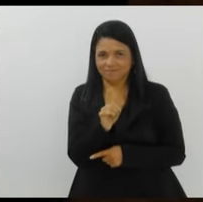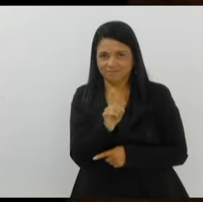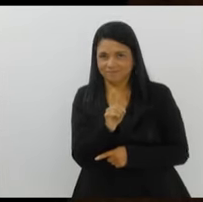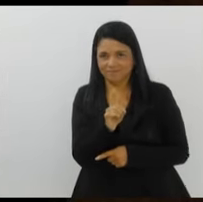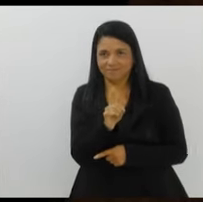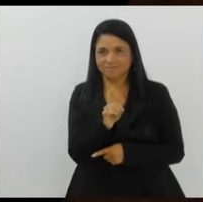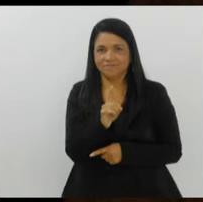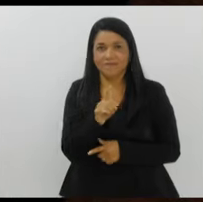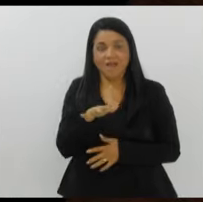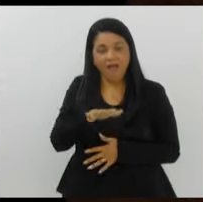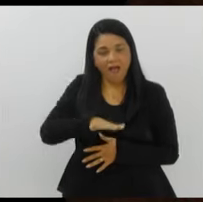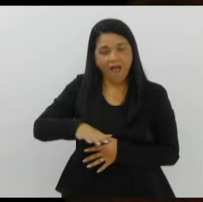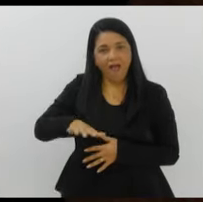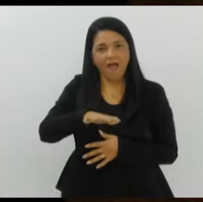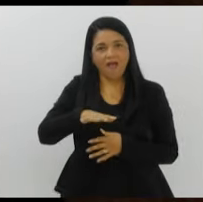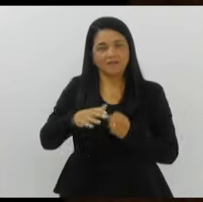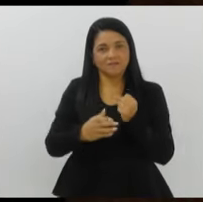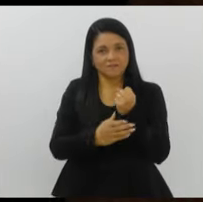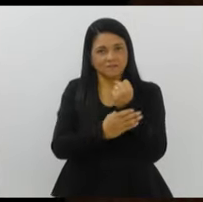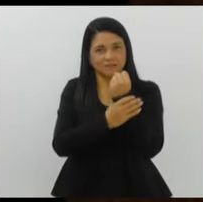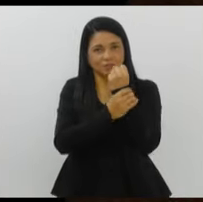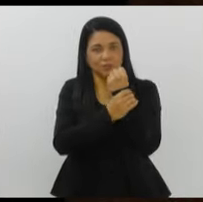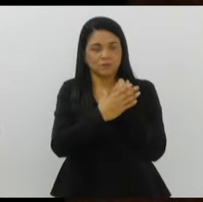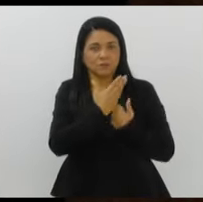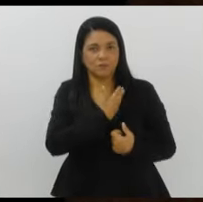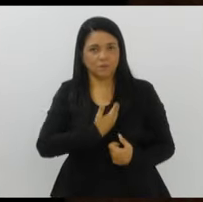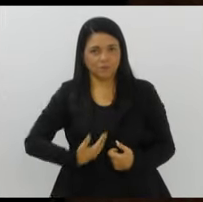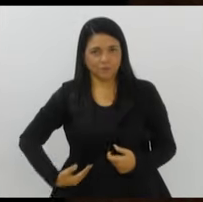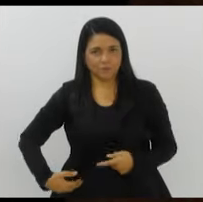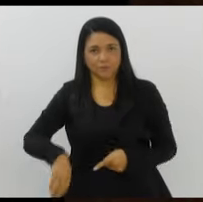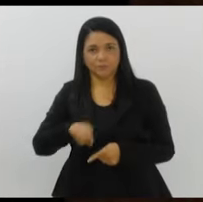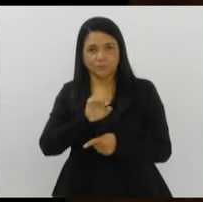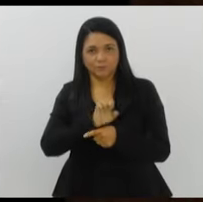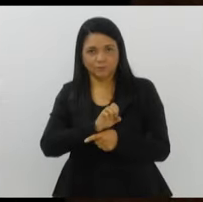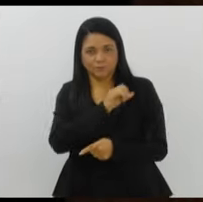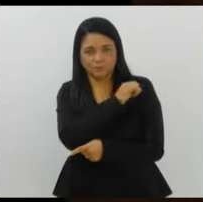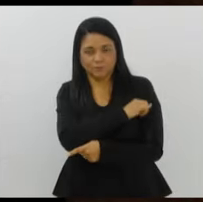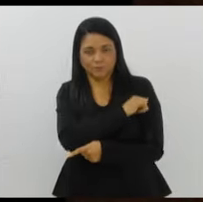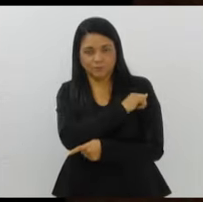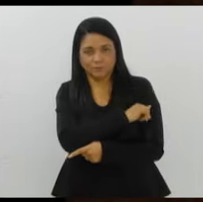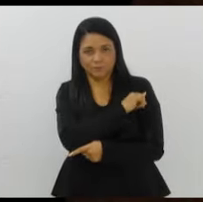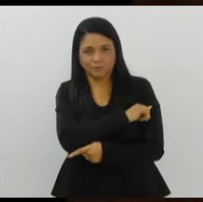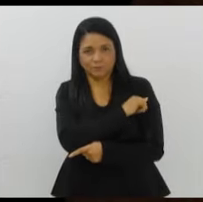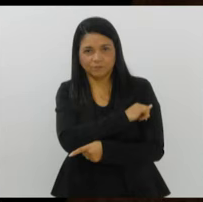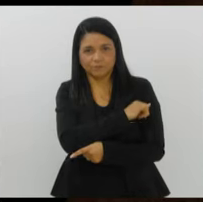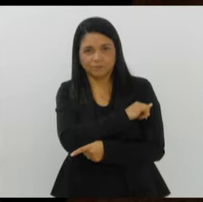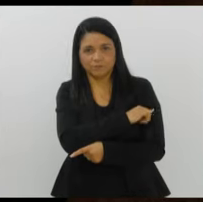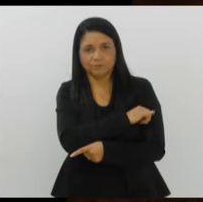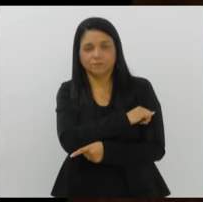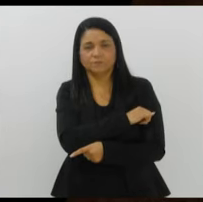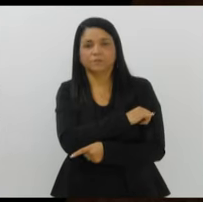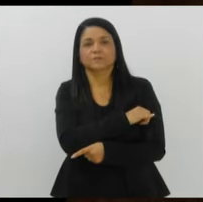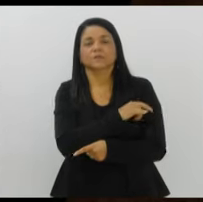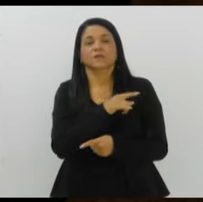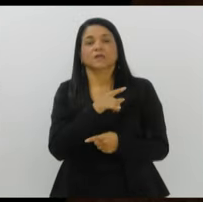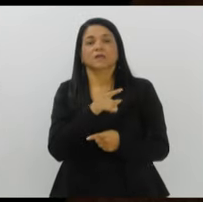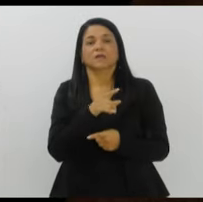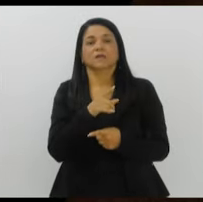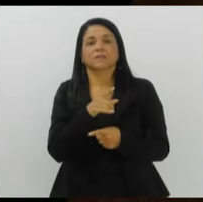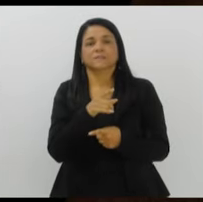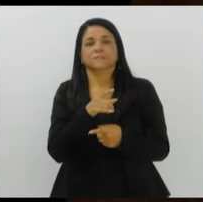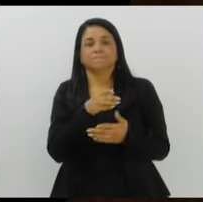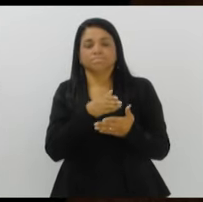A área de segurança pública do Estado do Rio de Janeiro está sob intervenção